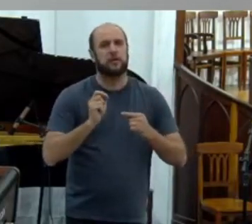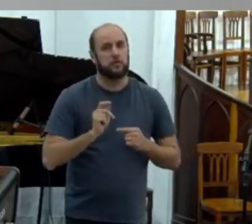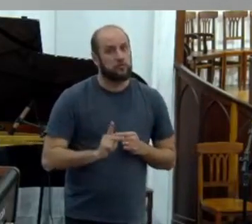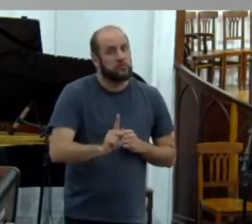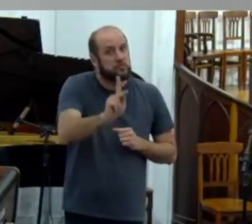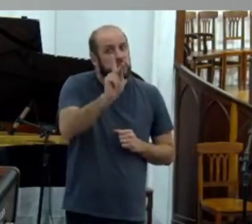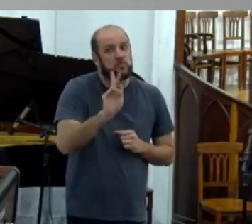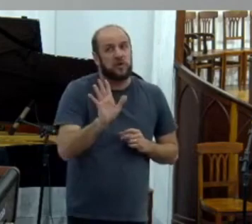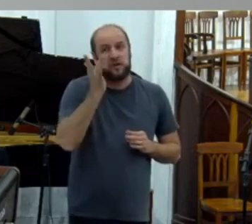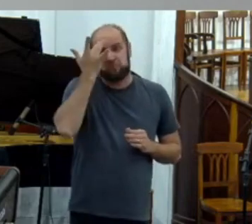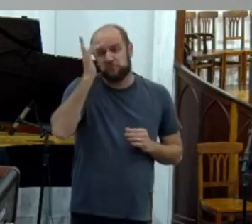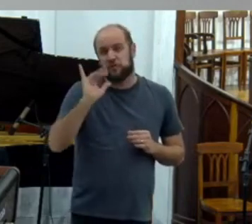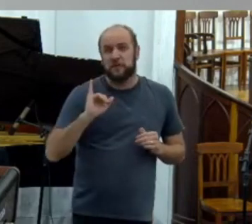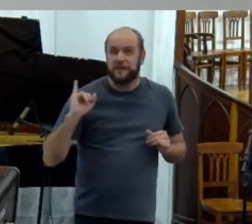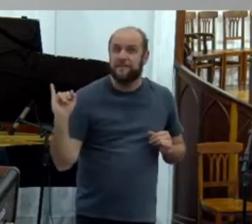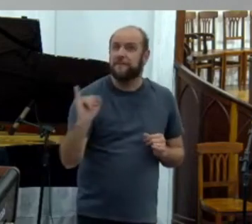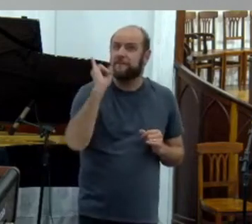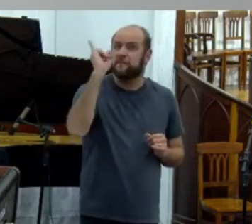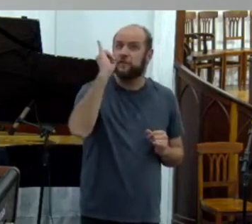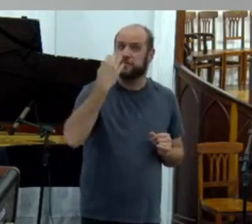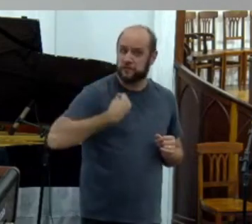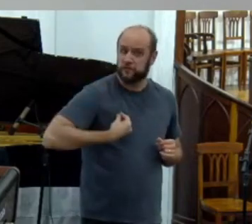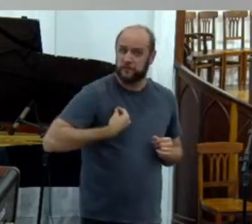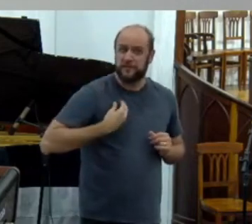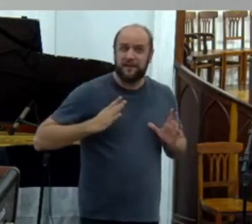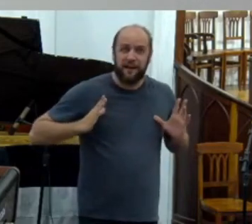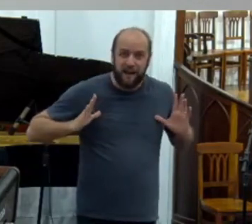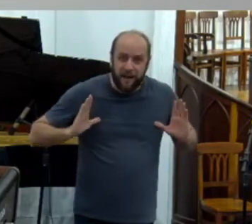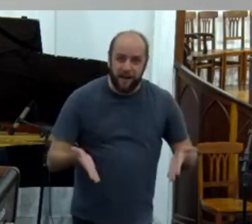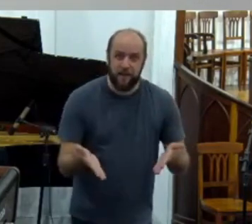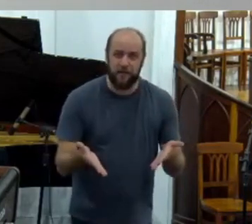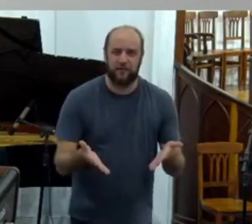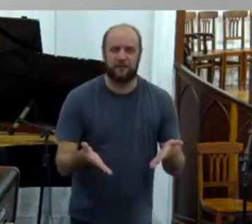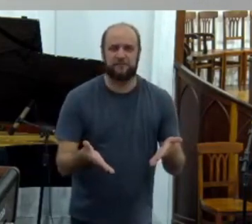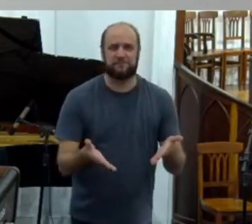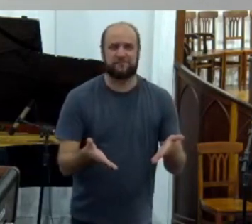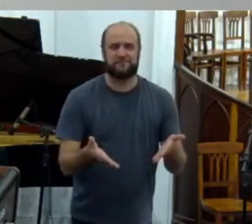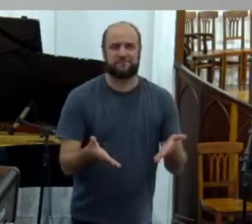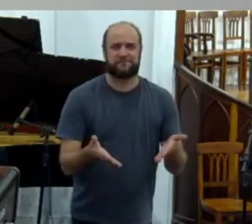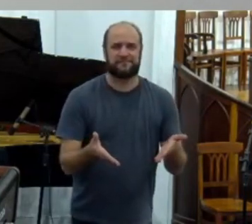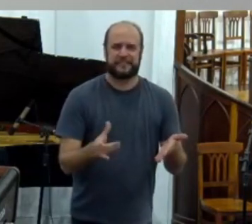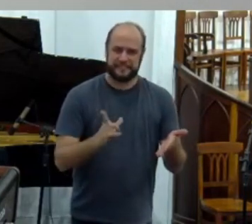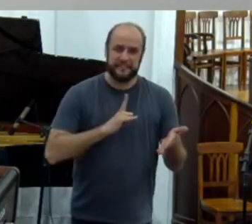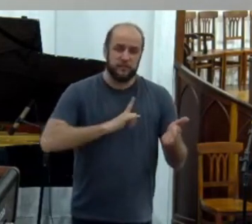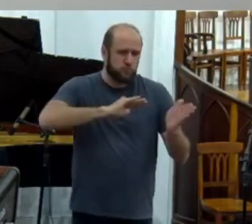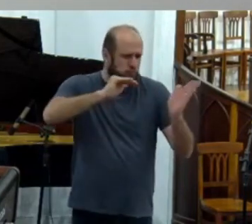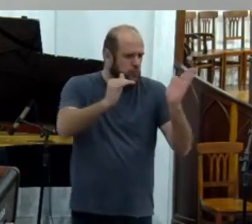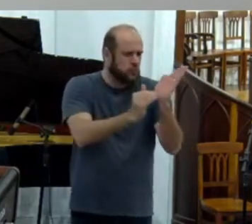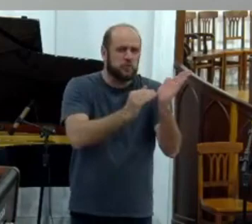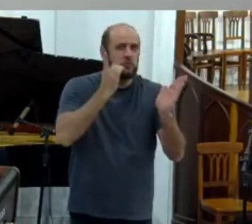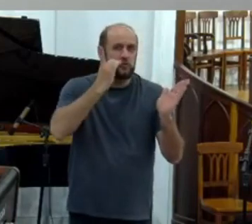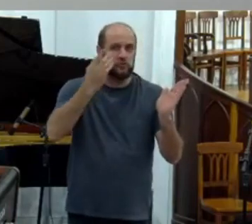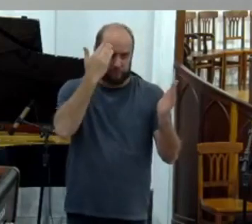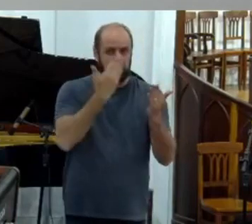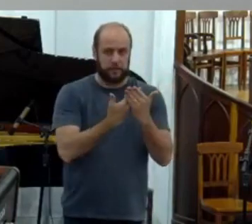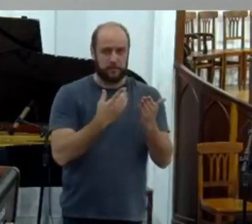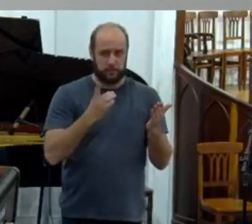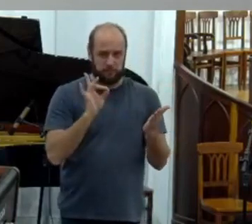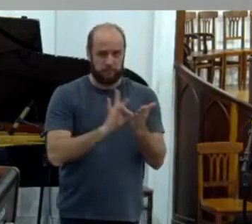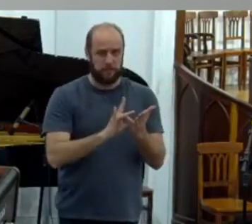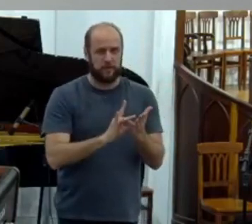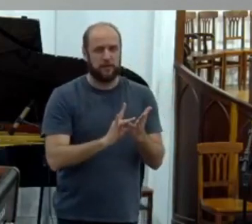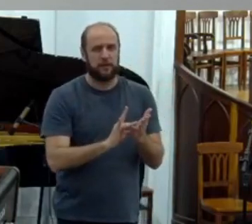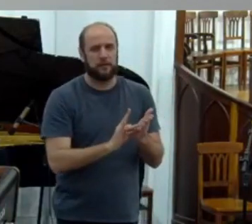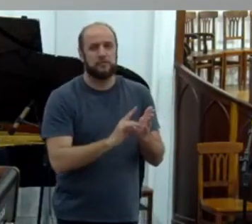existe, saiba que o importante é a sua vida agora. Havendo este último dia como nós cremos,